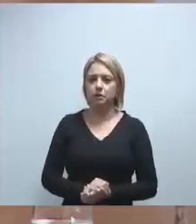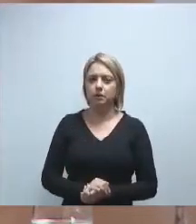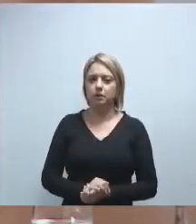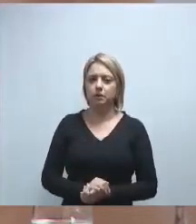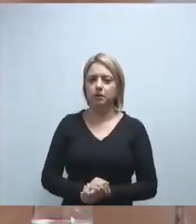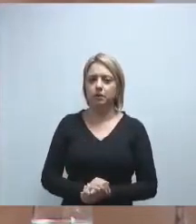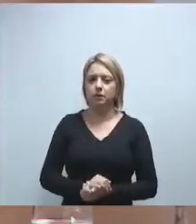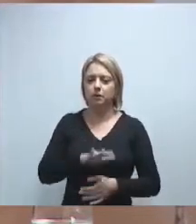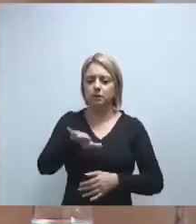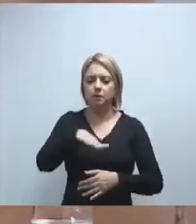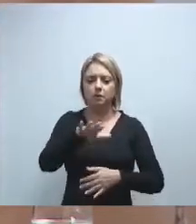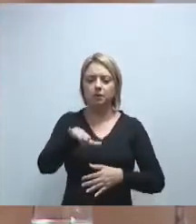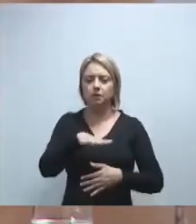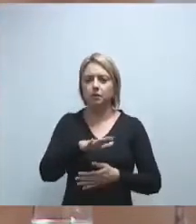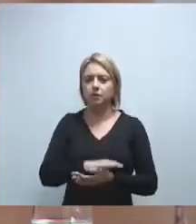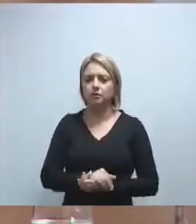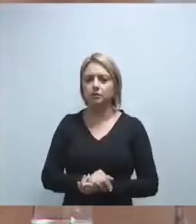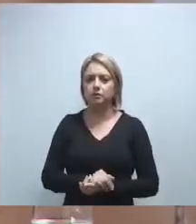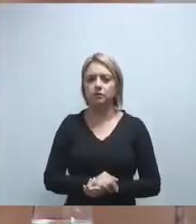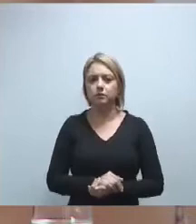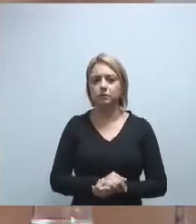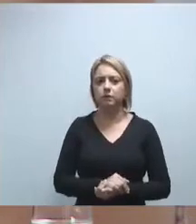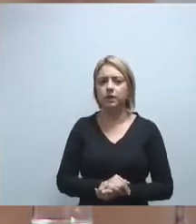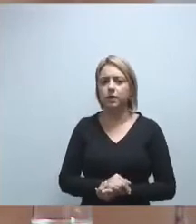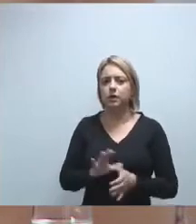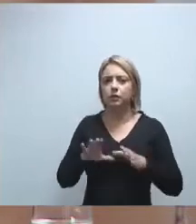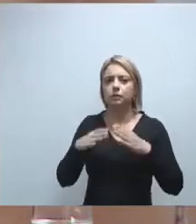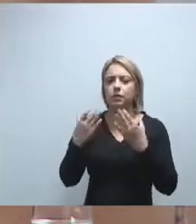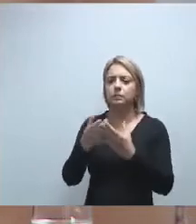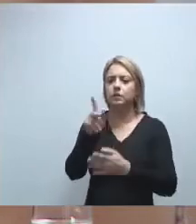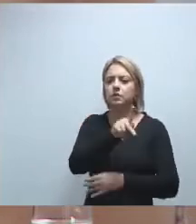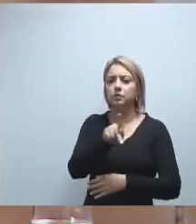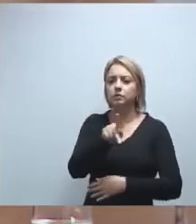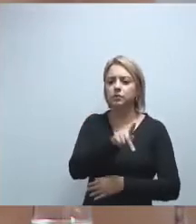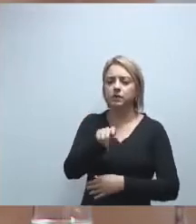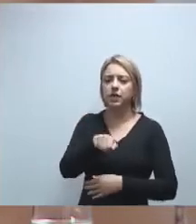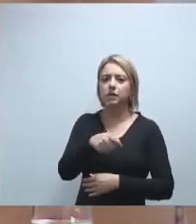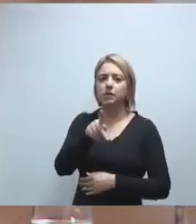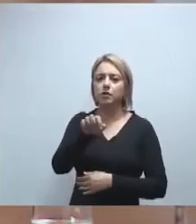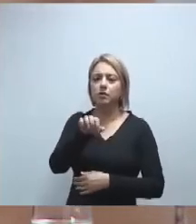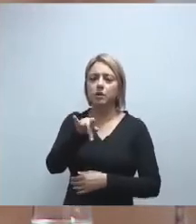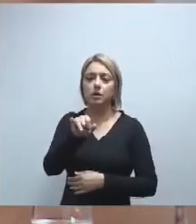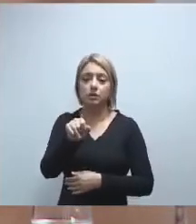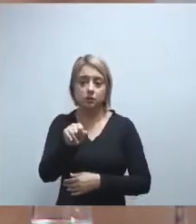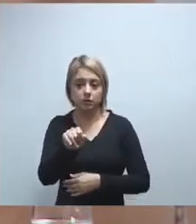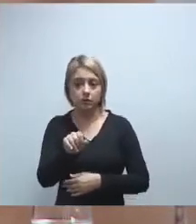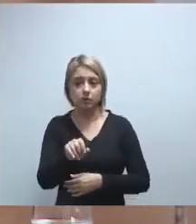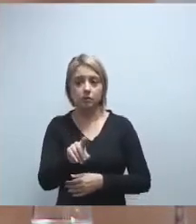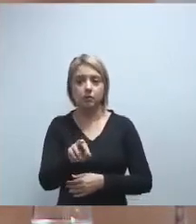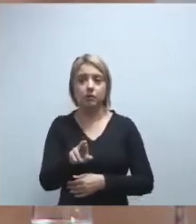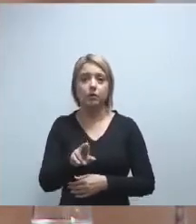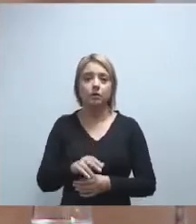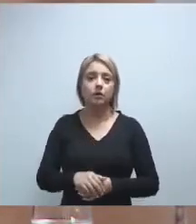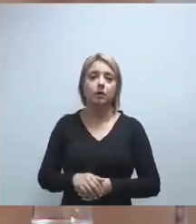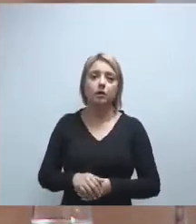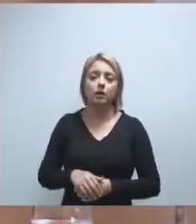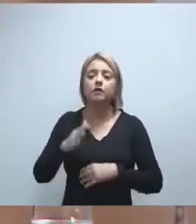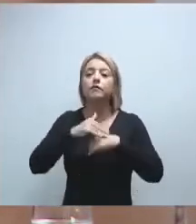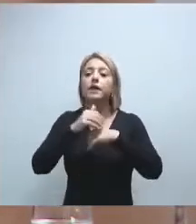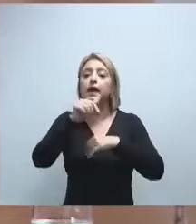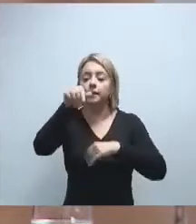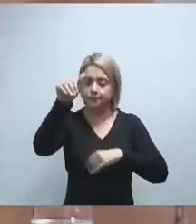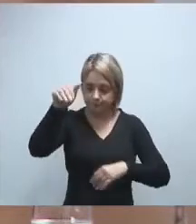no meio daquela turma toda de procuradores e vi e subprocuradores não significa